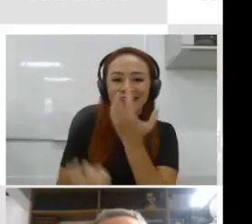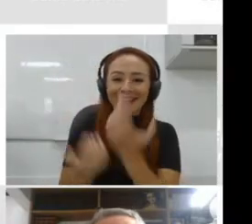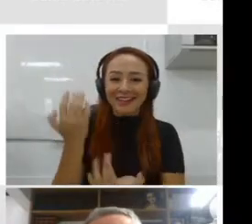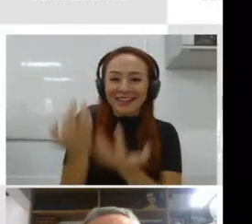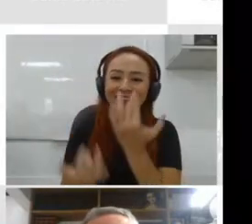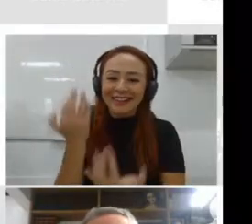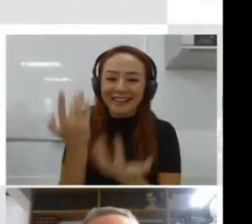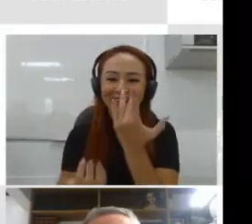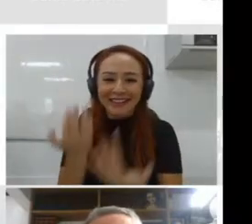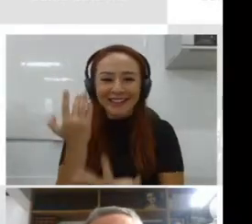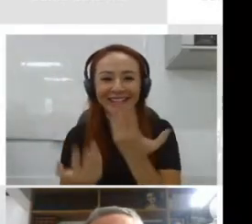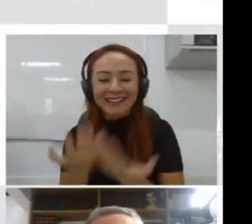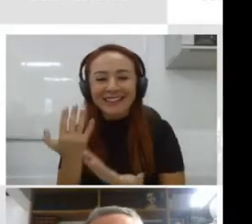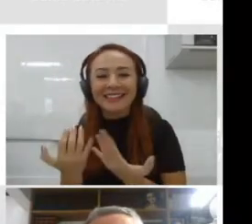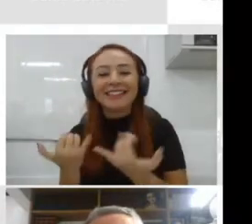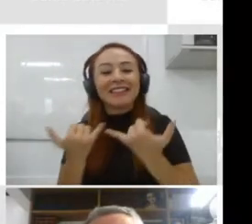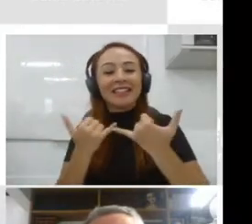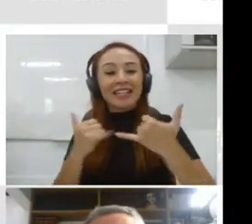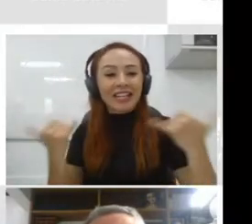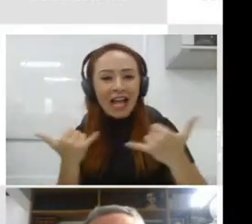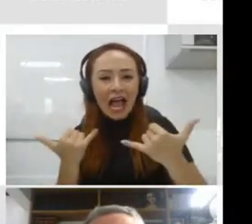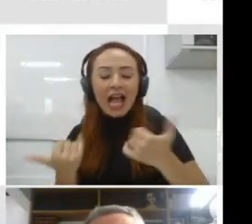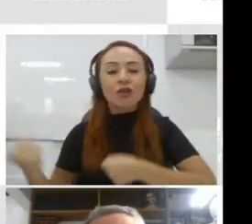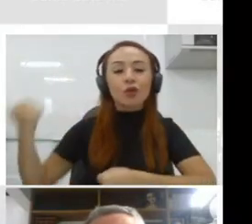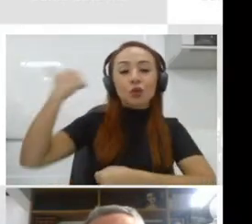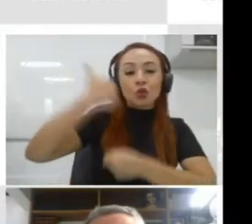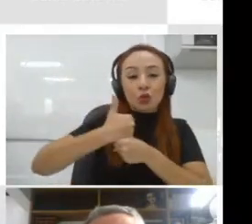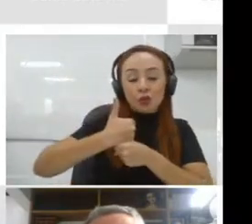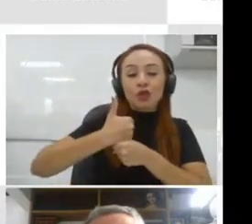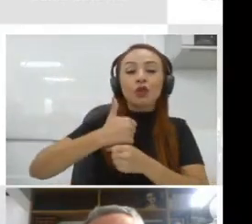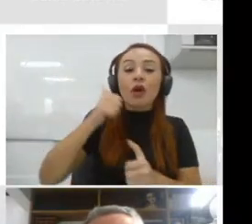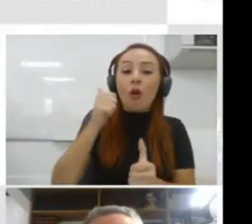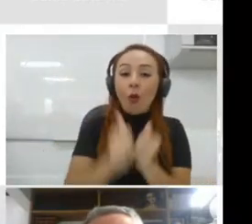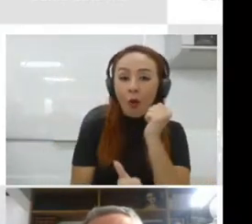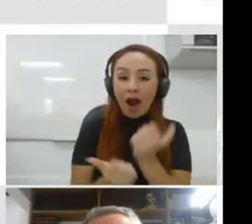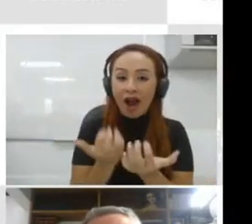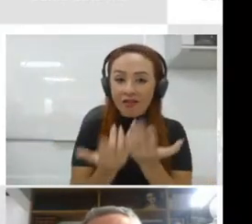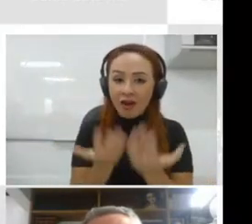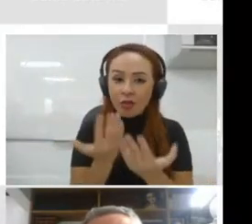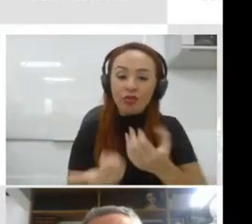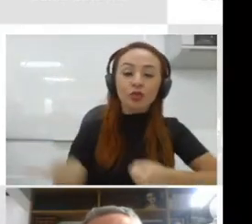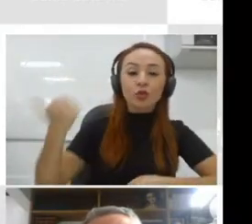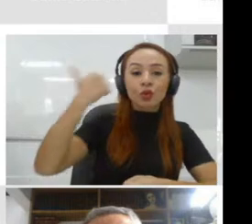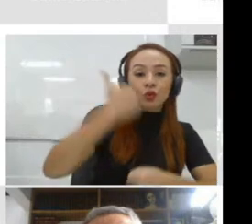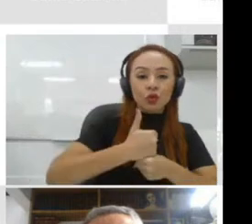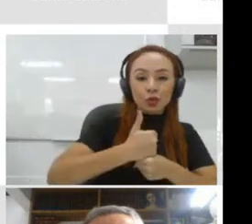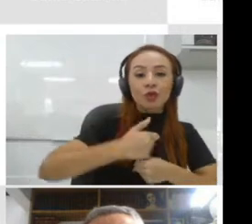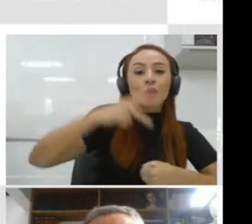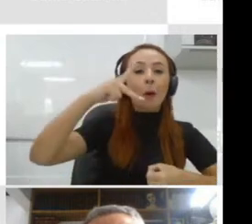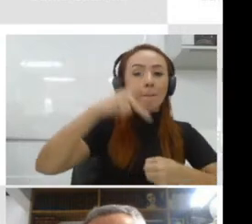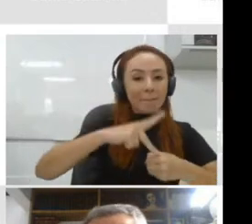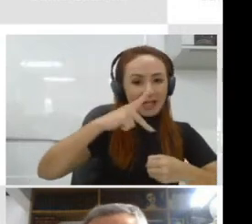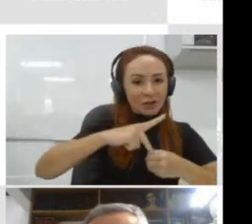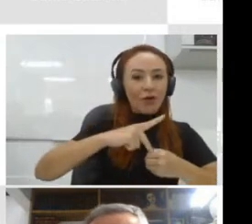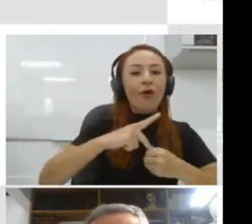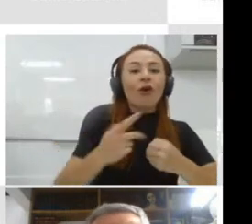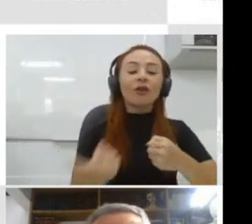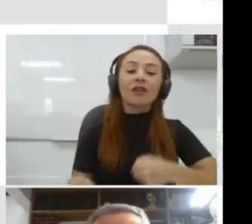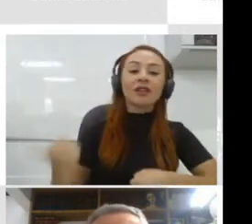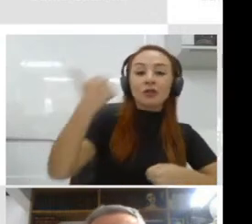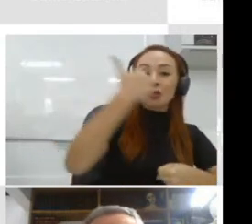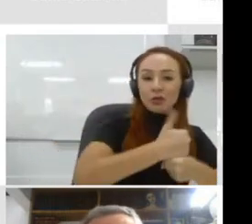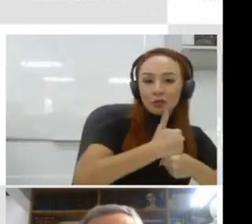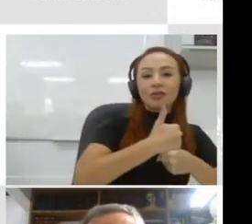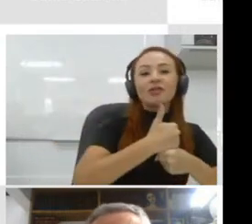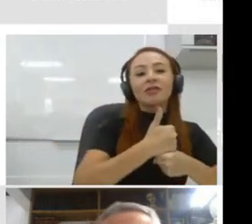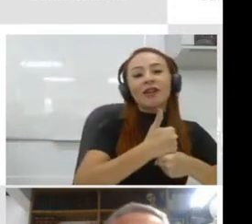suplementada pelo carvão. Depois o carvão foi suplementado pelo petróleo, e depois ele foi suplementado pelo gás natural, né?